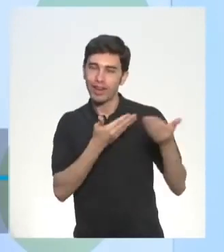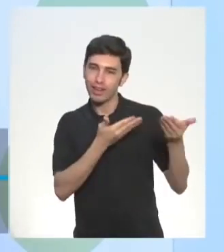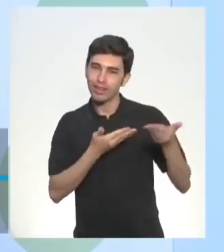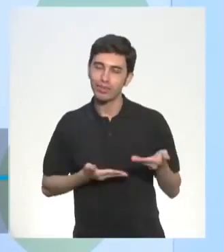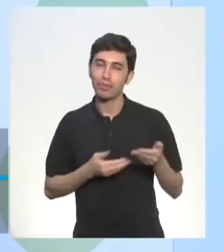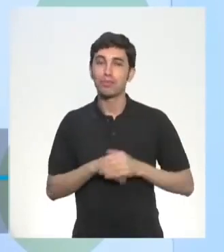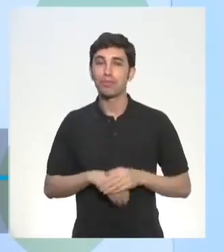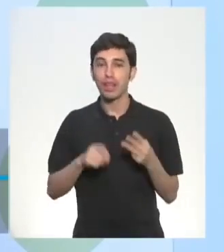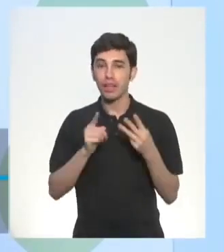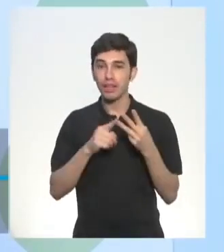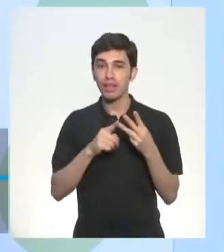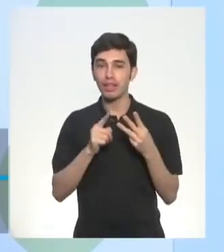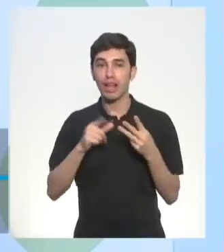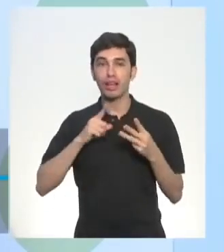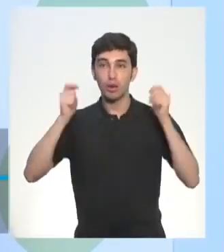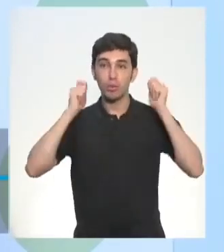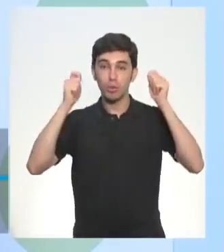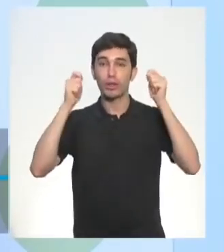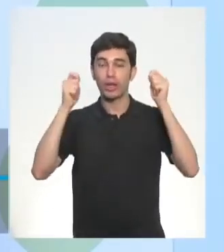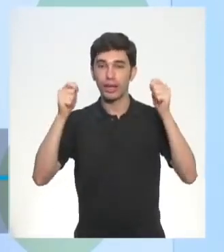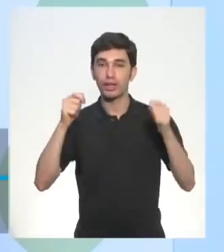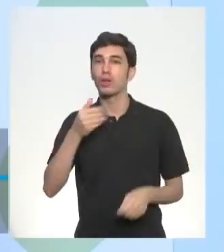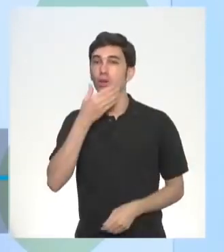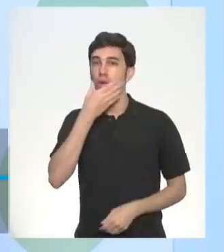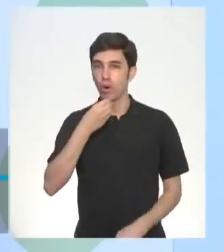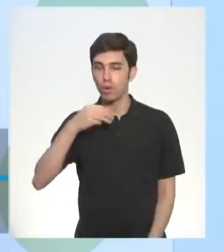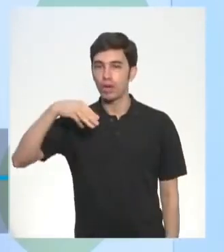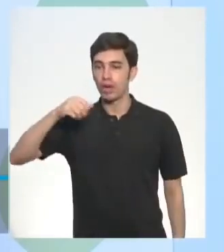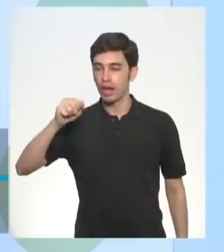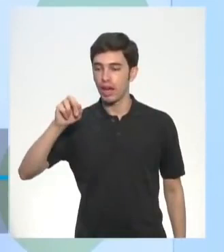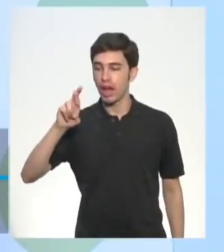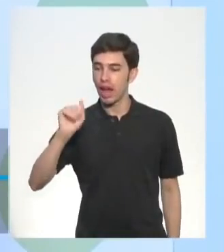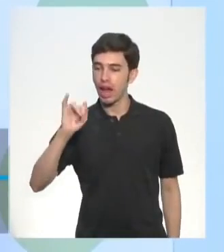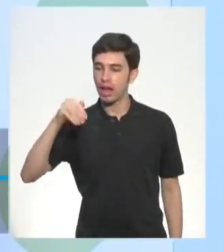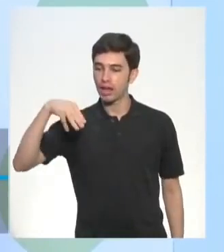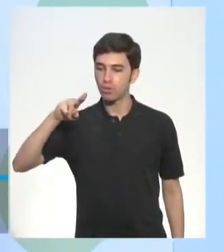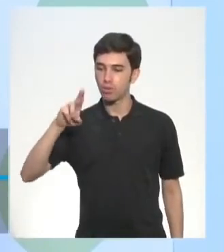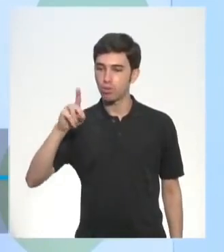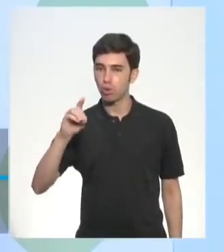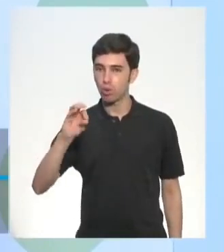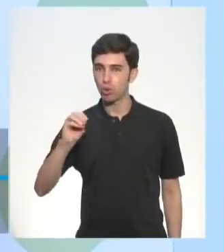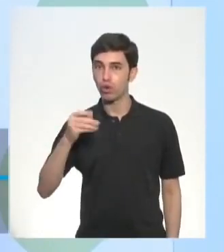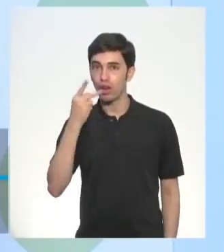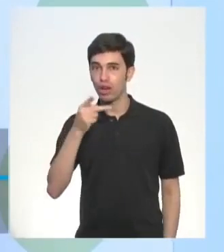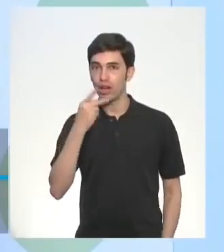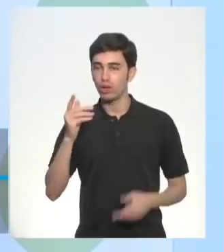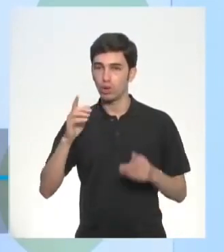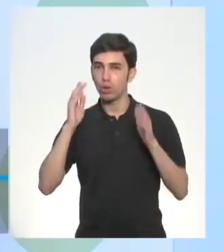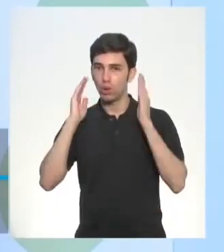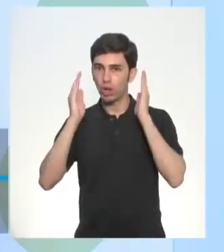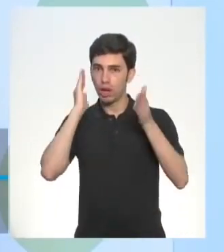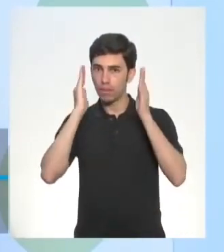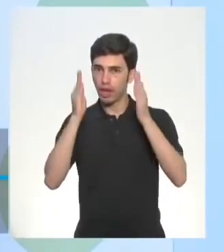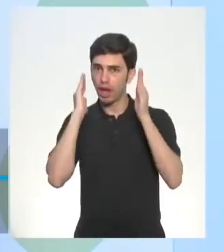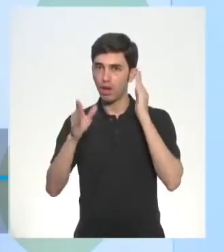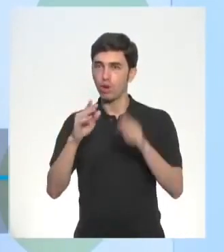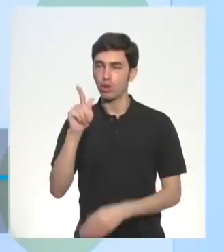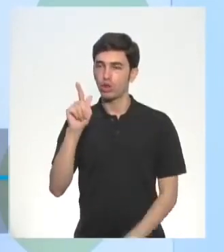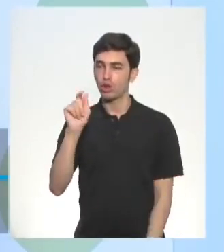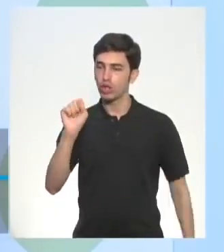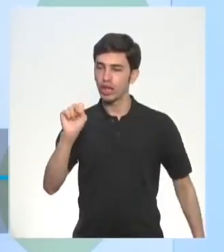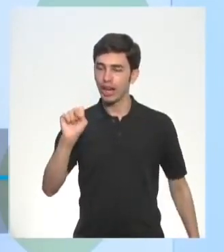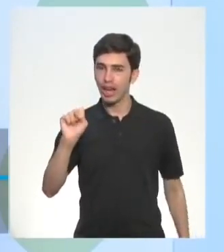gente tem um protesto do morador Raimundo sobre o caminhão de gás, né? Agora, na quarta carta,